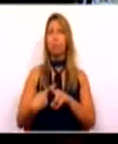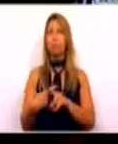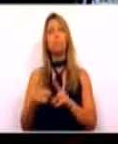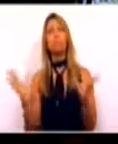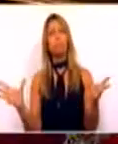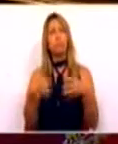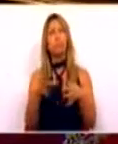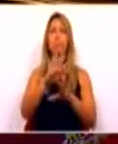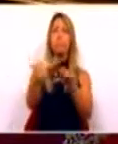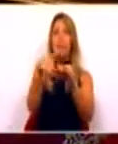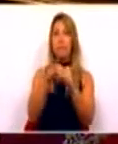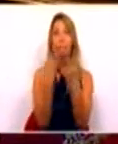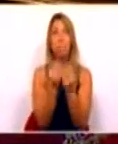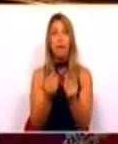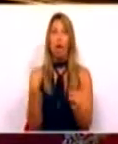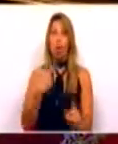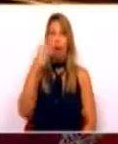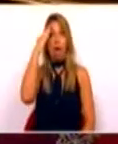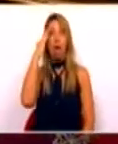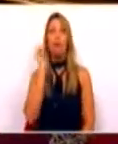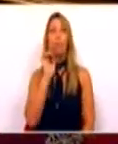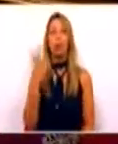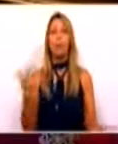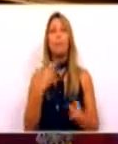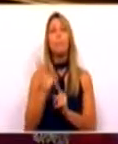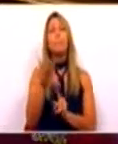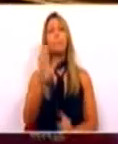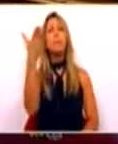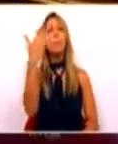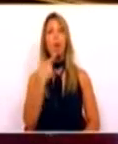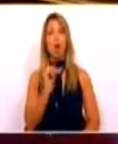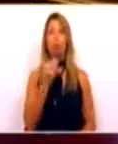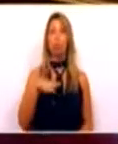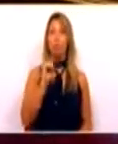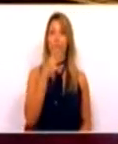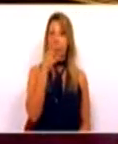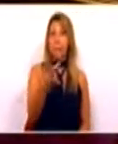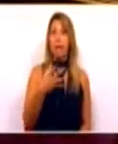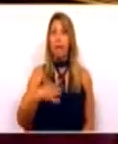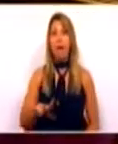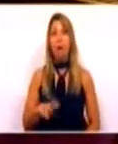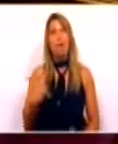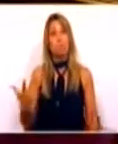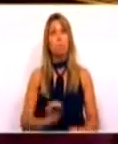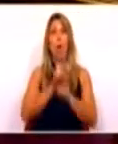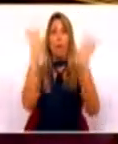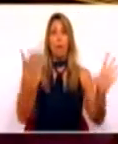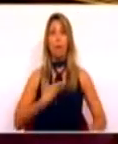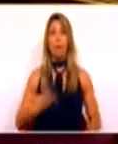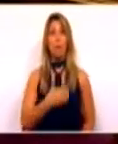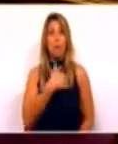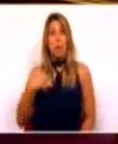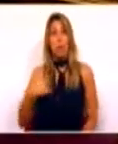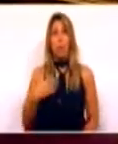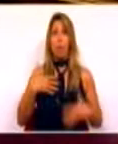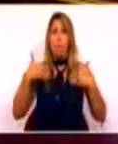que reputamos de relevante. A primeira nota que queria deixar em nome do Partido Socialista é que, obviamente, o direito à saúde e bem-estar das nossas